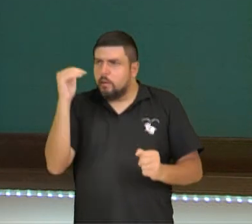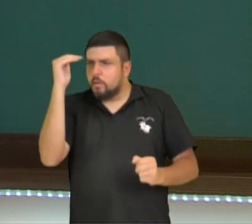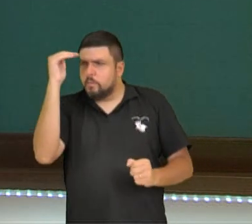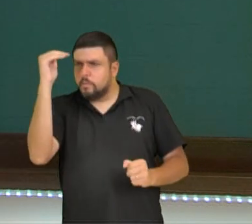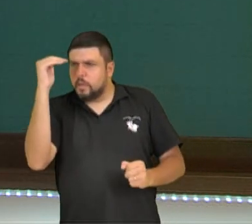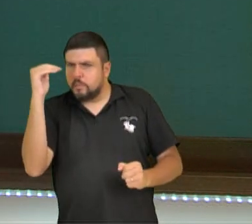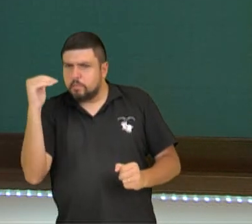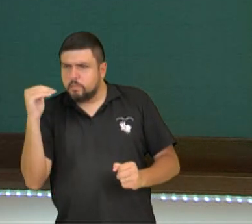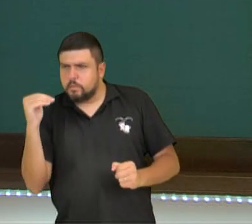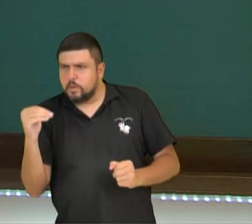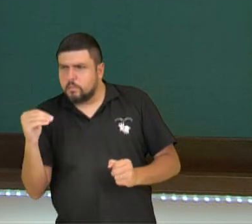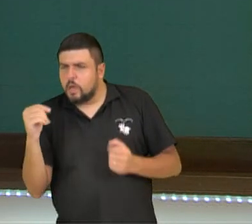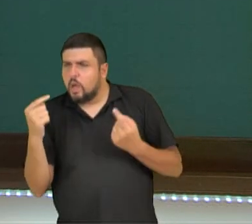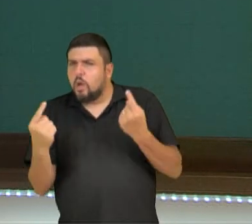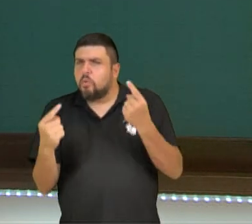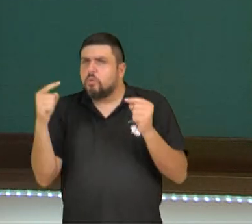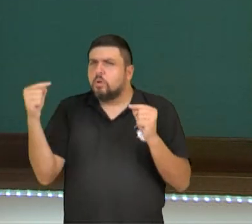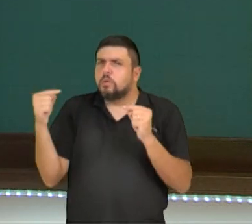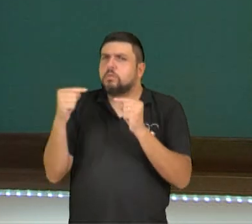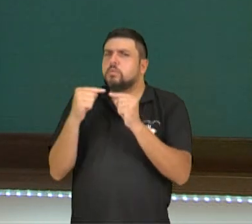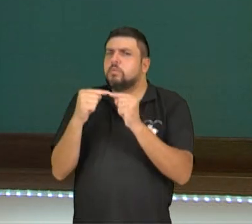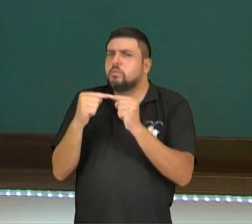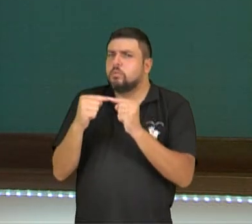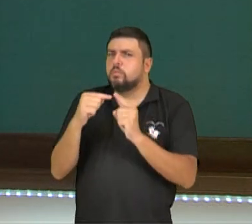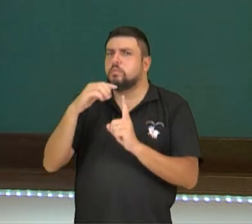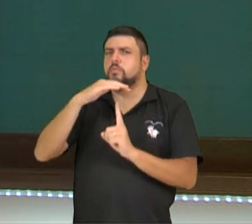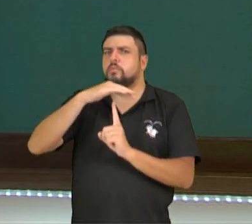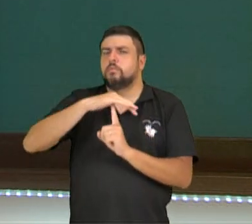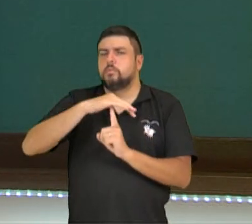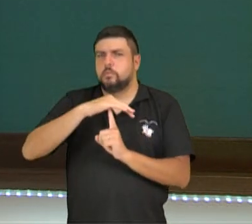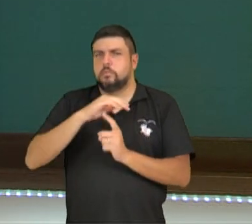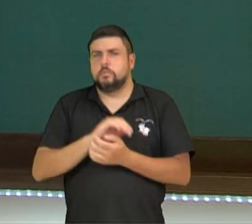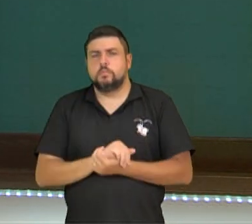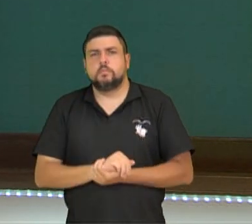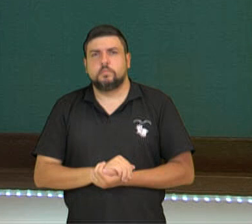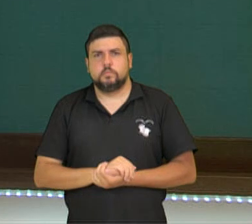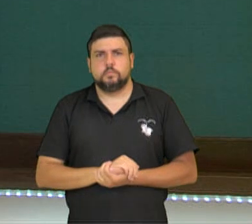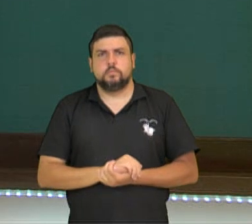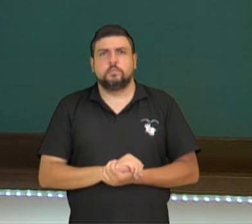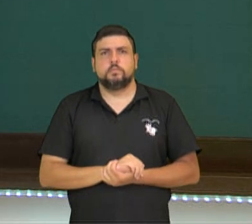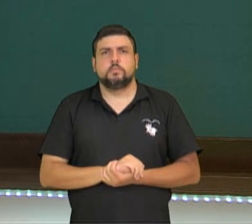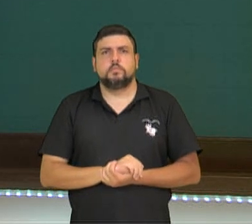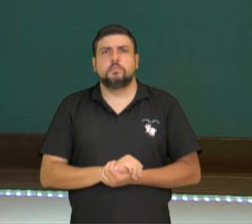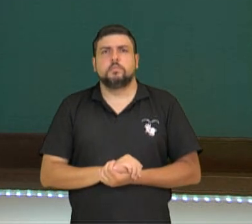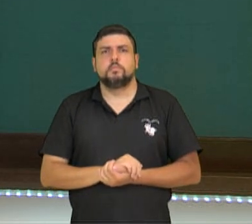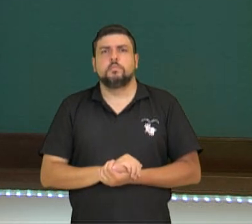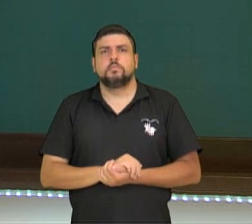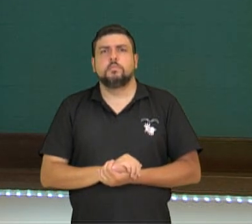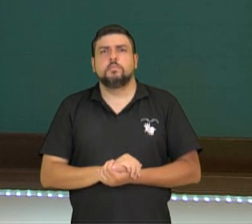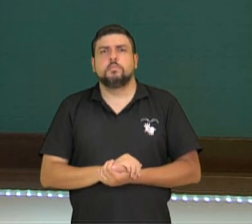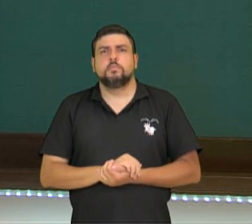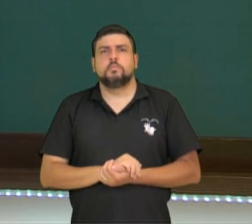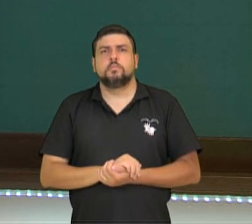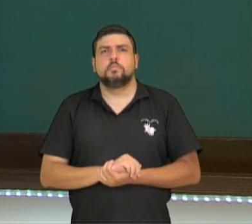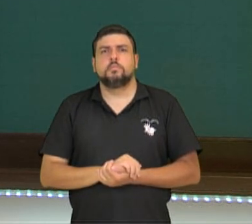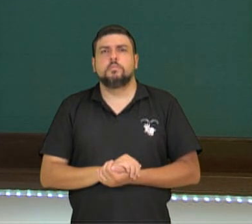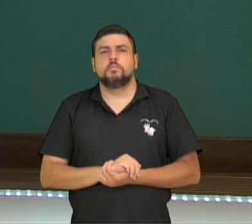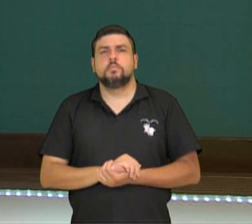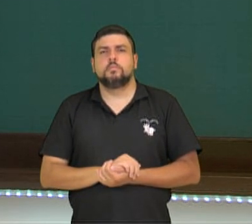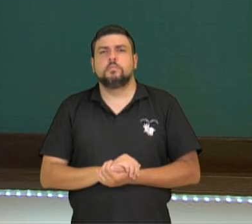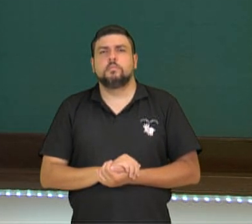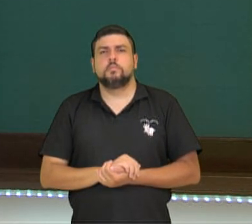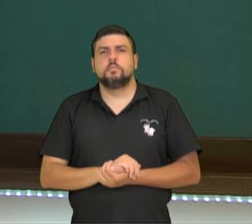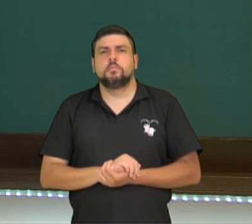inteiro pertence o nosso estado, onde estão as áreas do nosso estado, considerando a divisão de bacias hidrográficas. E aí nós temos ali